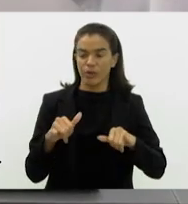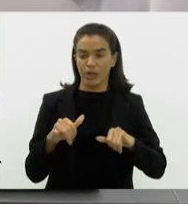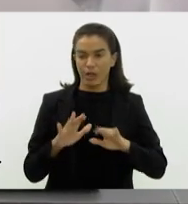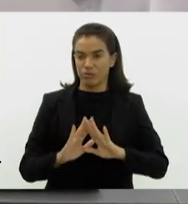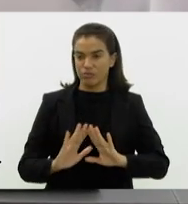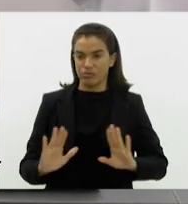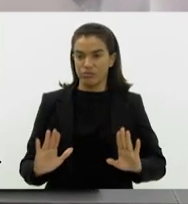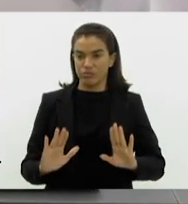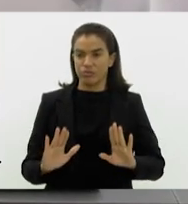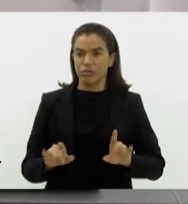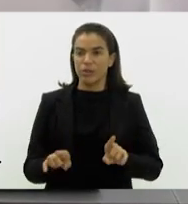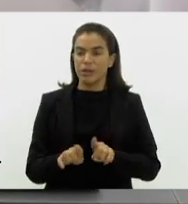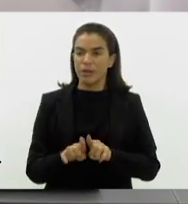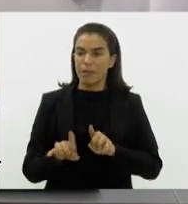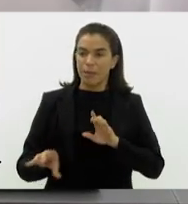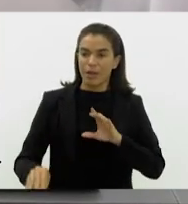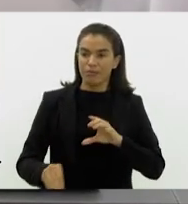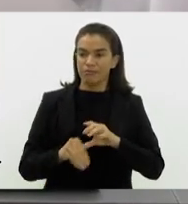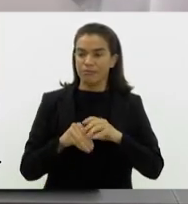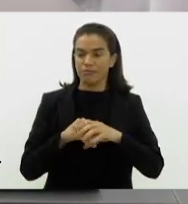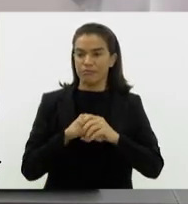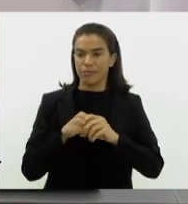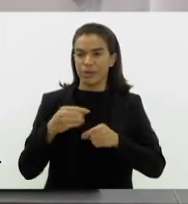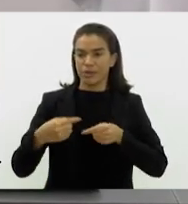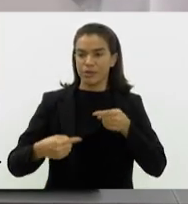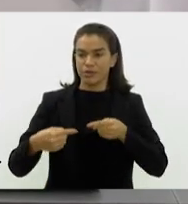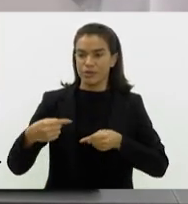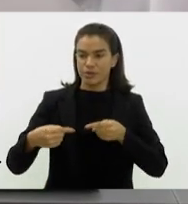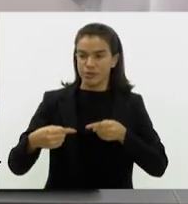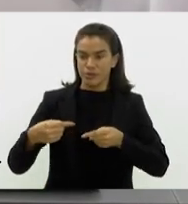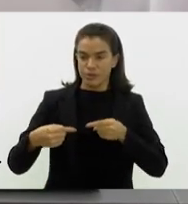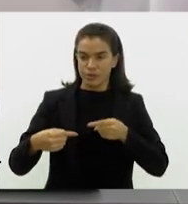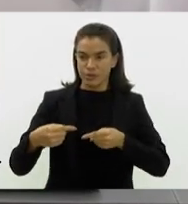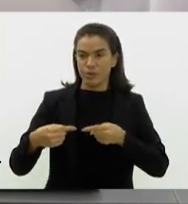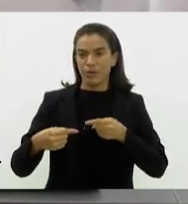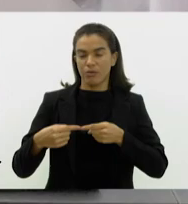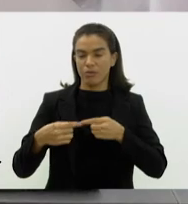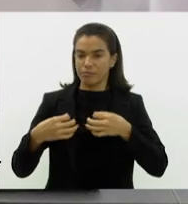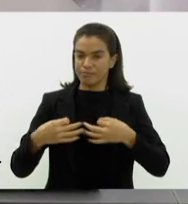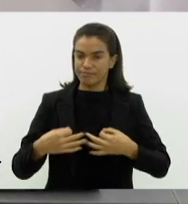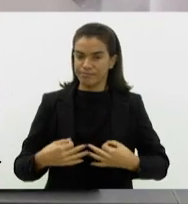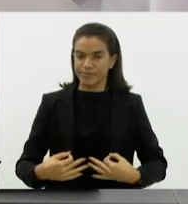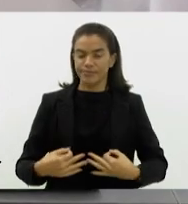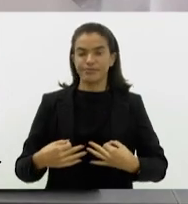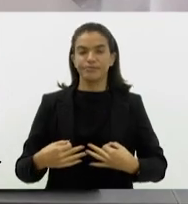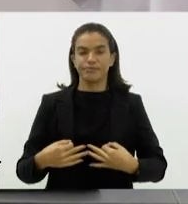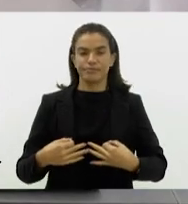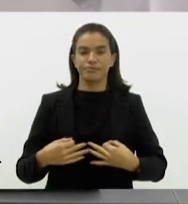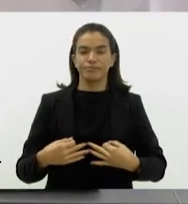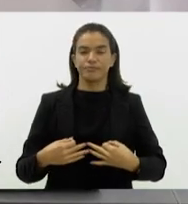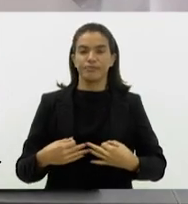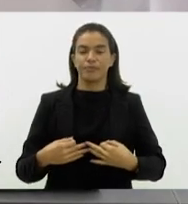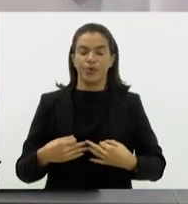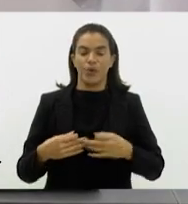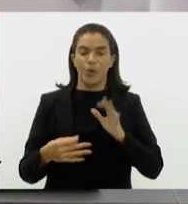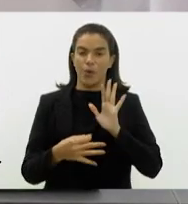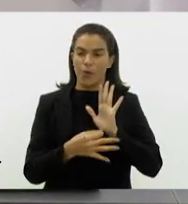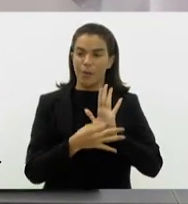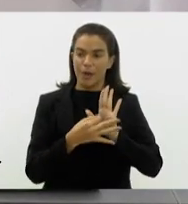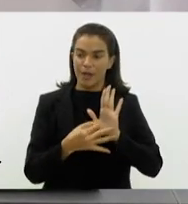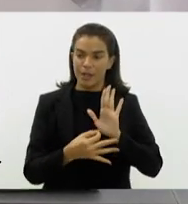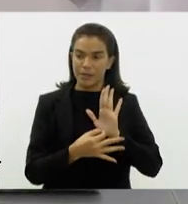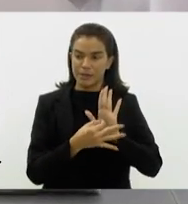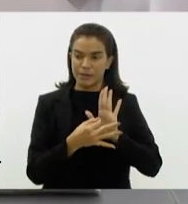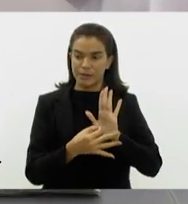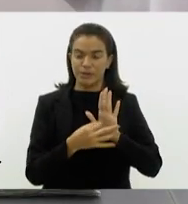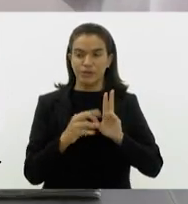e reincluir na discussão, no processo de discussão, para que possa efetivamente ser dado o parecer sobre